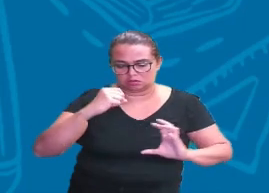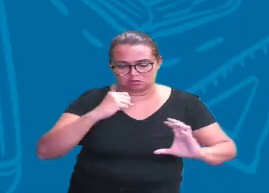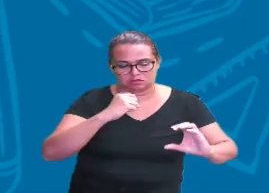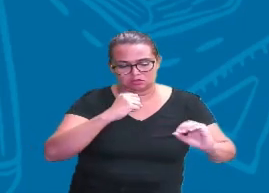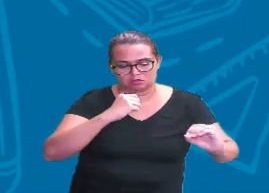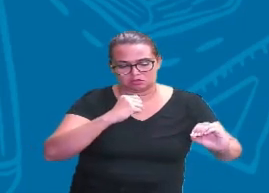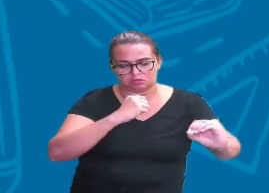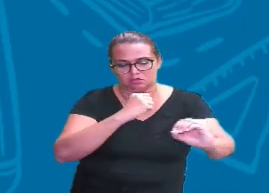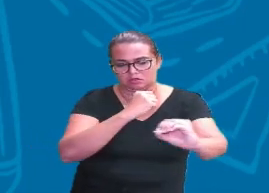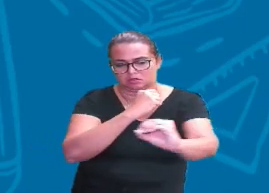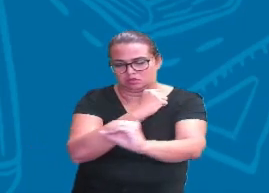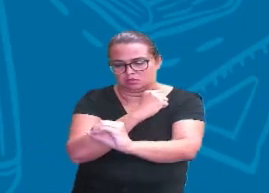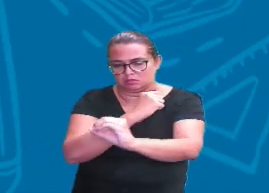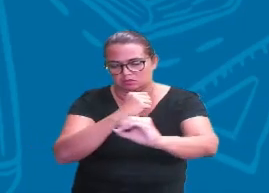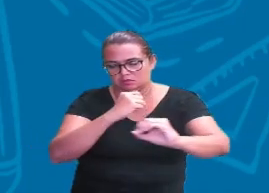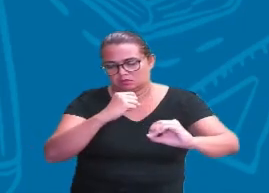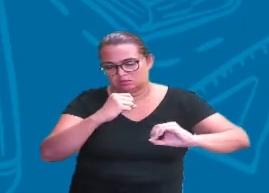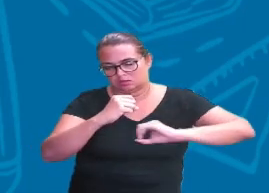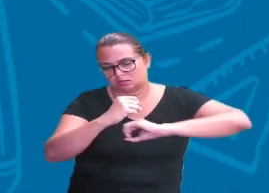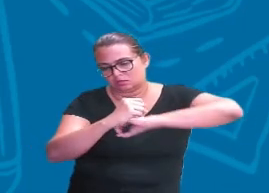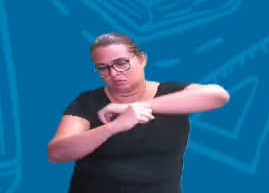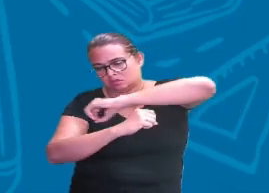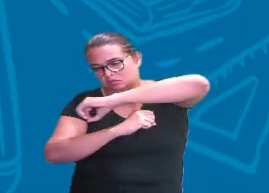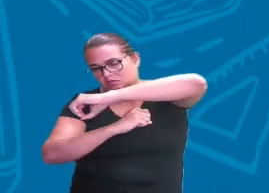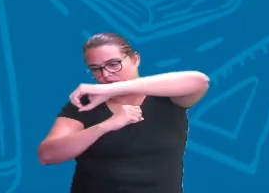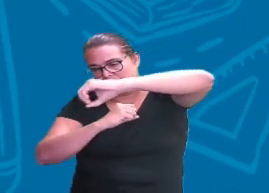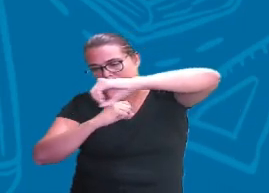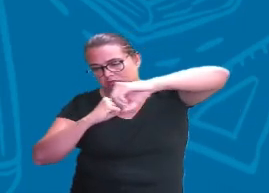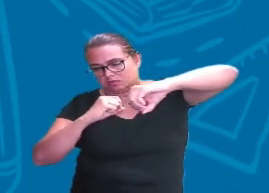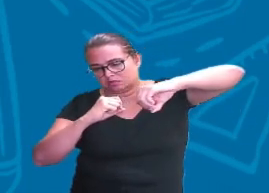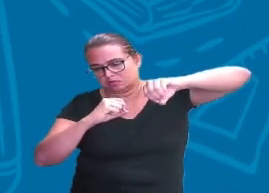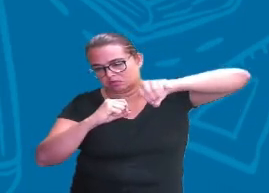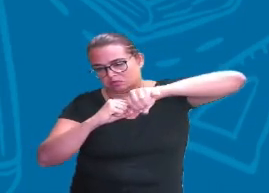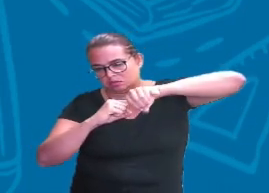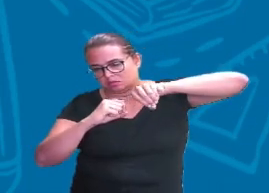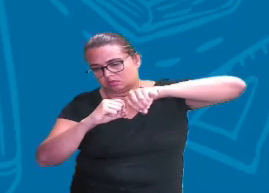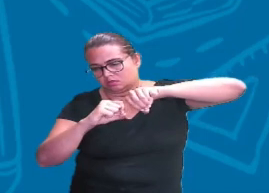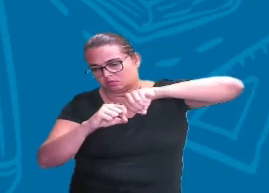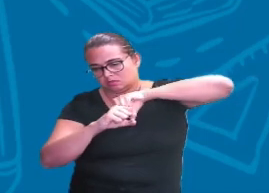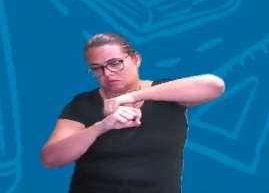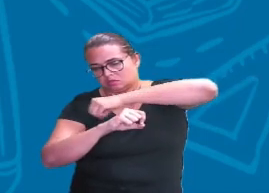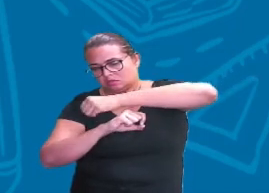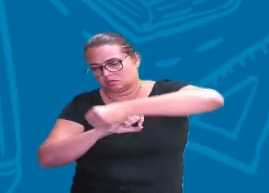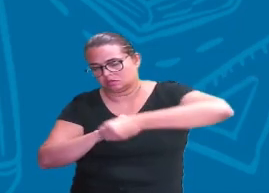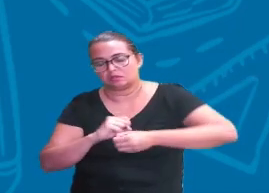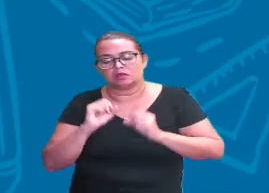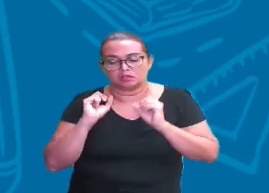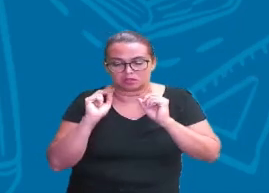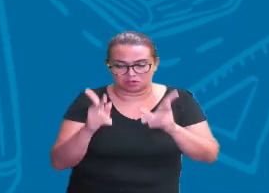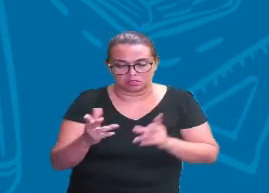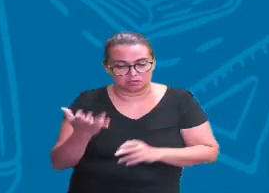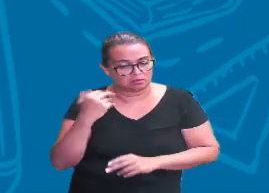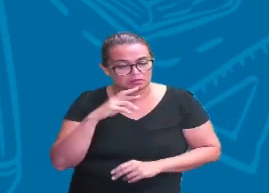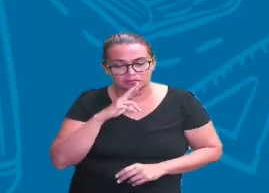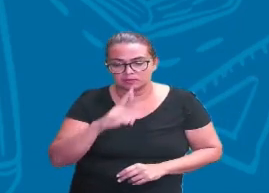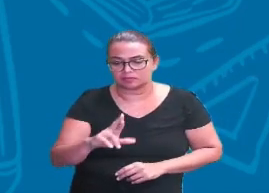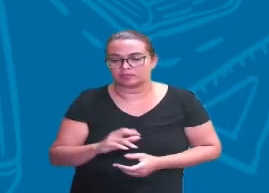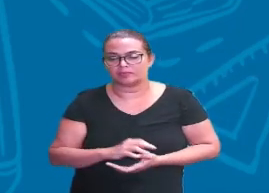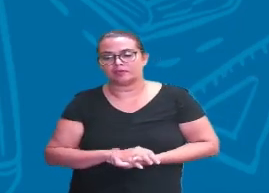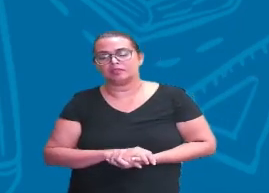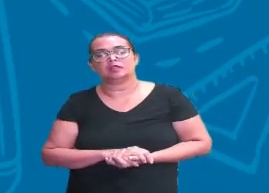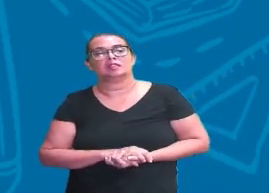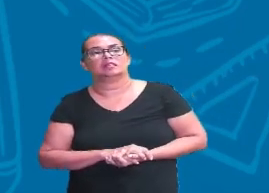força gravitacional, essa força centrípeta. Beleza? Vamos ver se vocês realmente aprenderam aí na aula de hoje. Vamos para uma atividade?